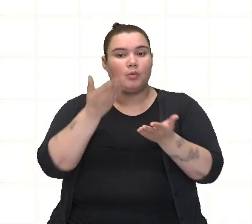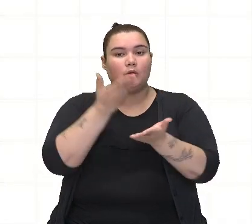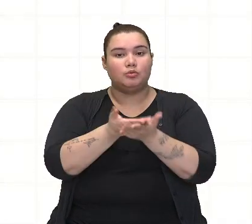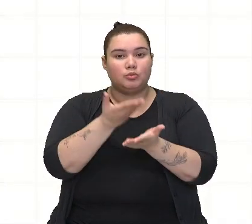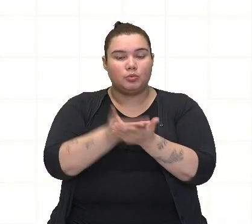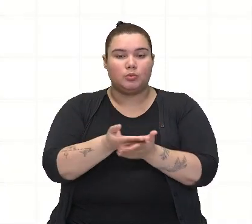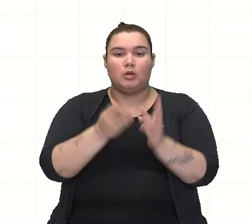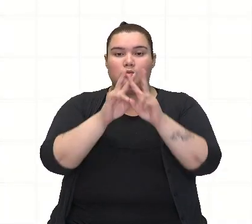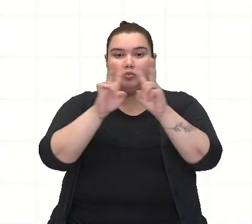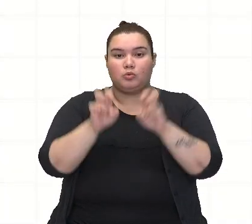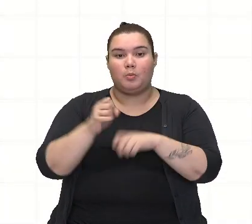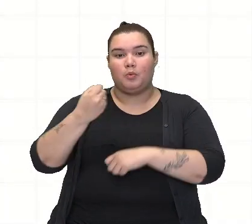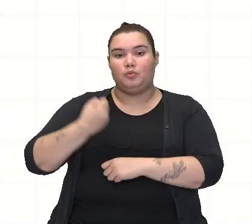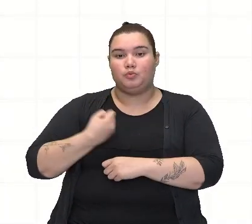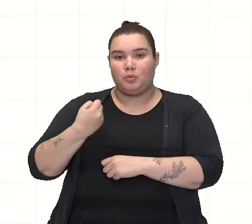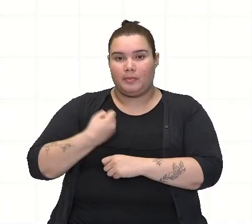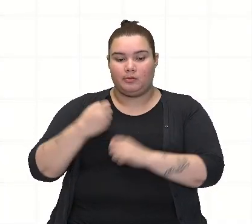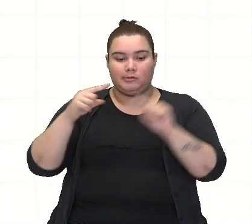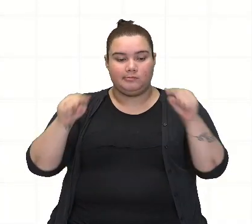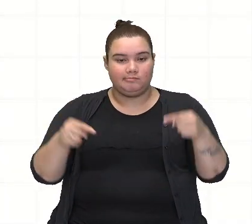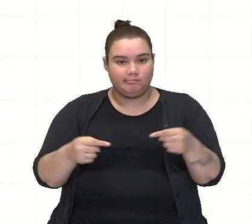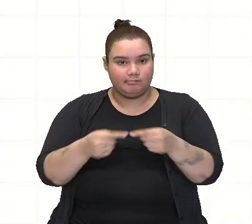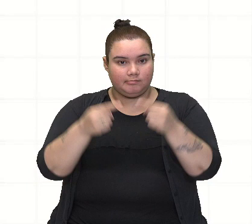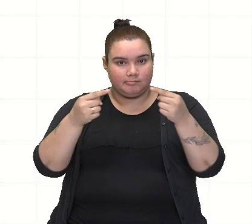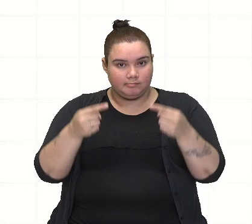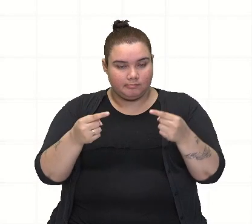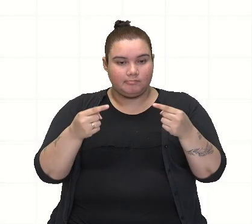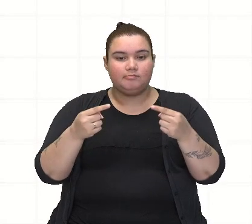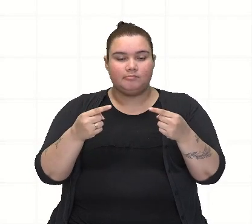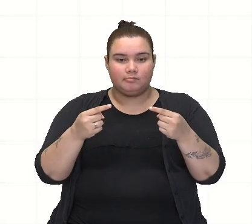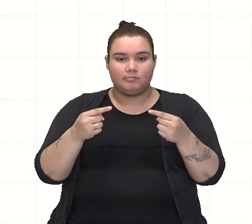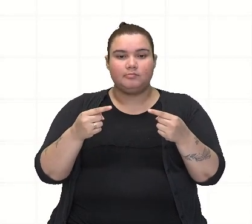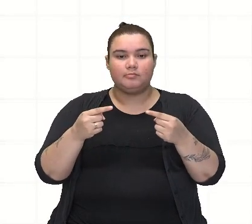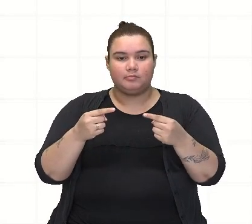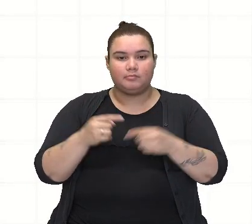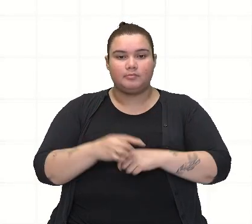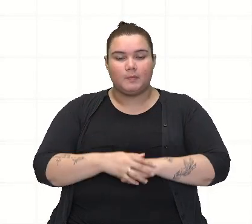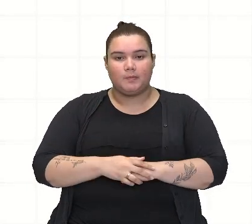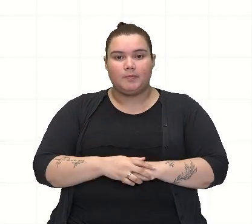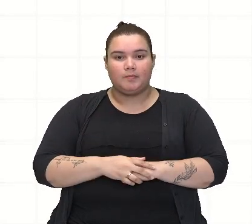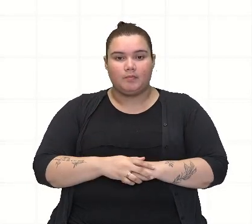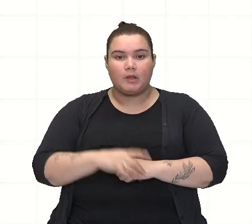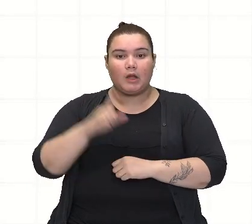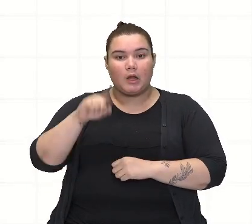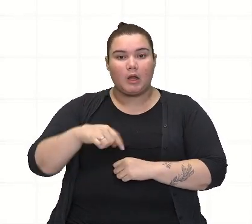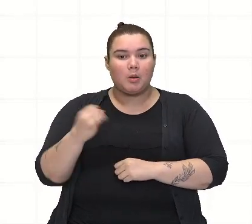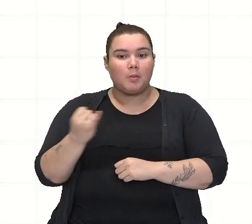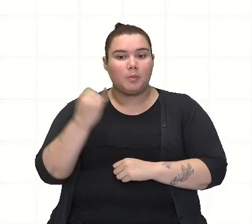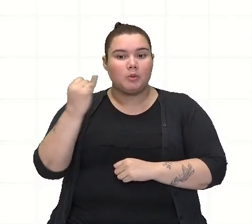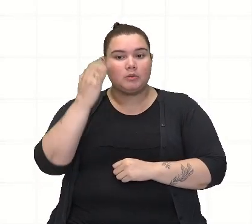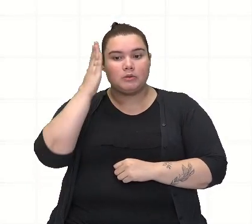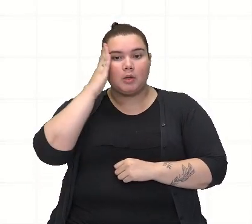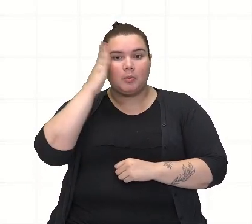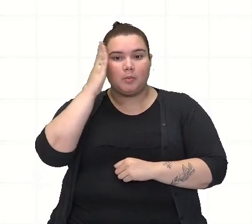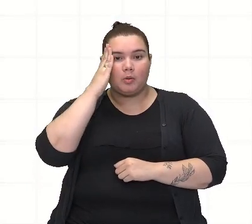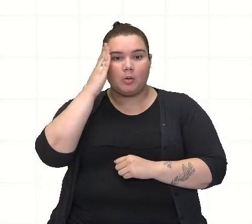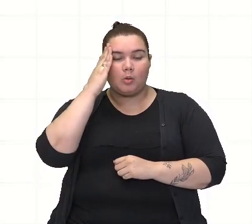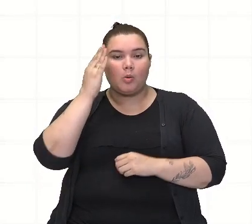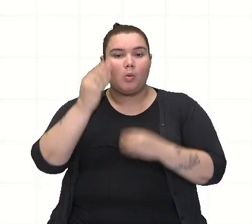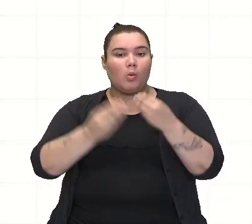das grandezas diretamente proporcionais, é importante saber sobre